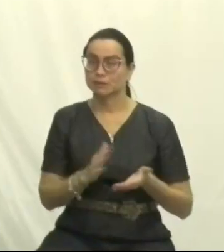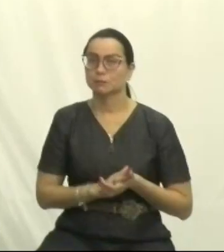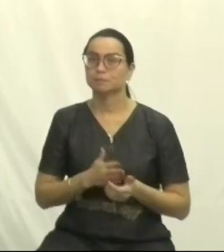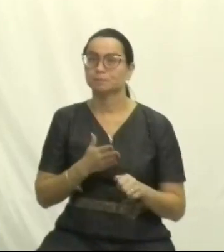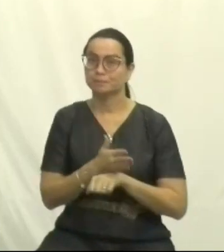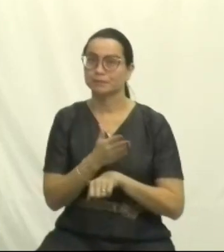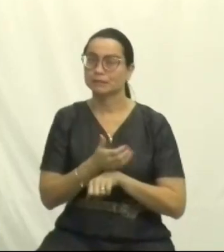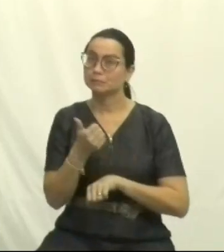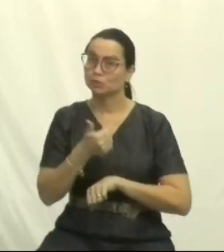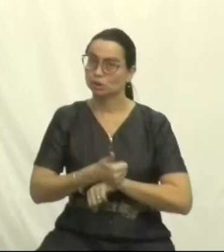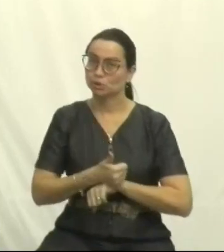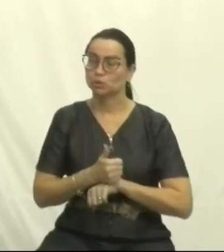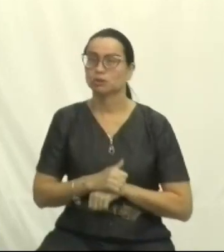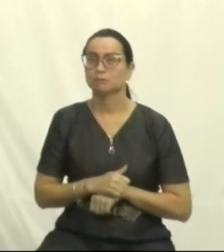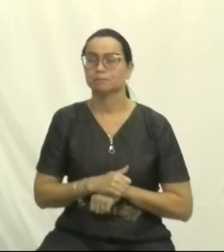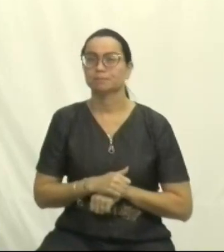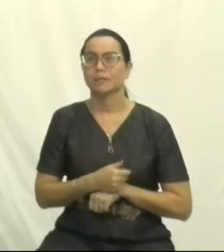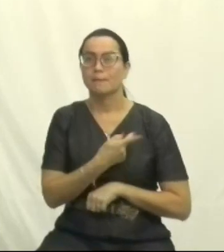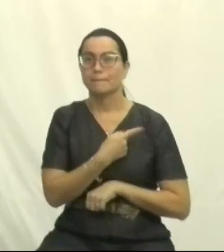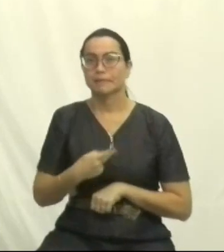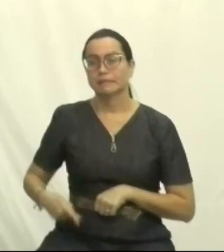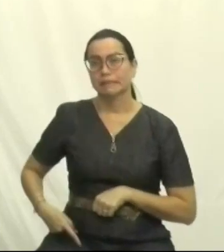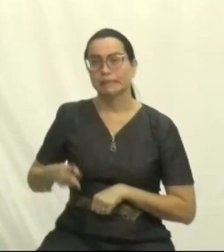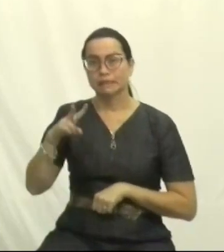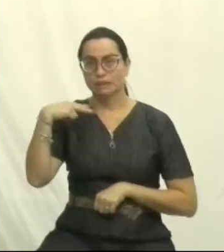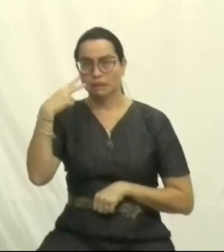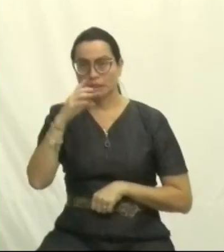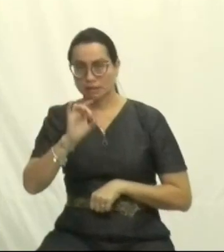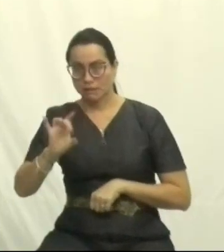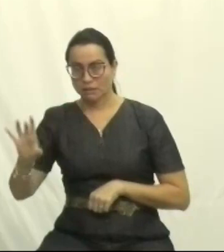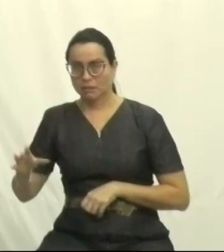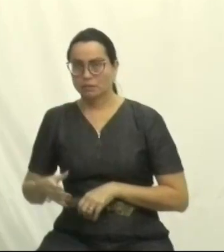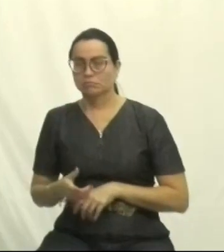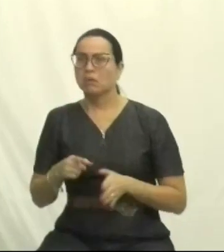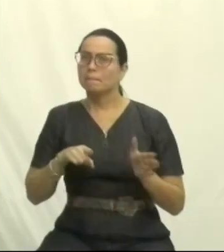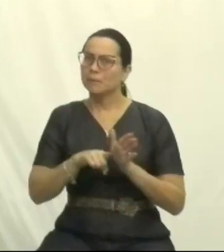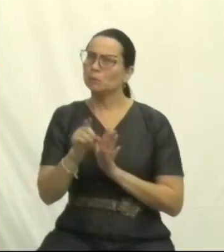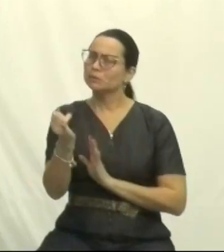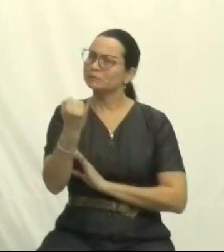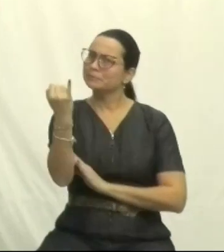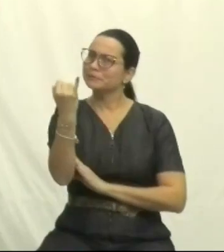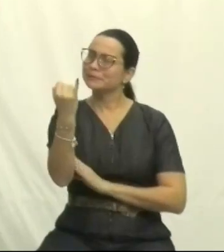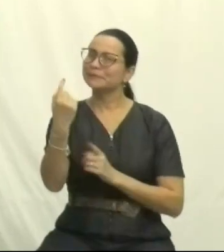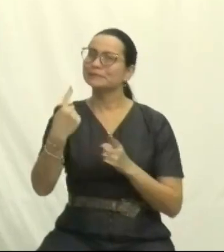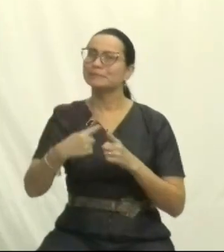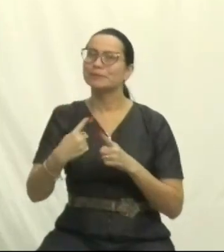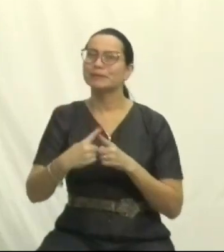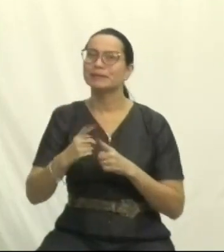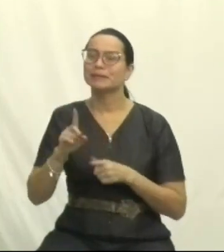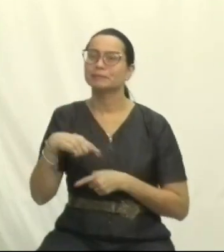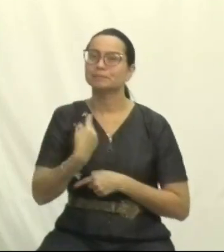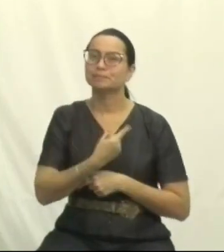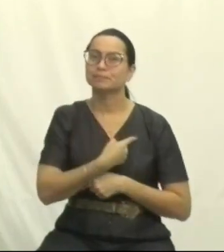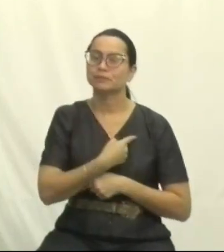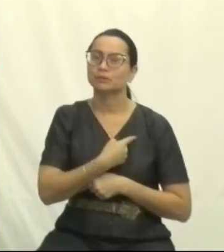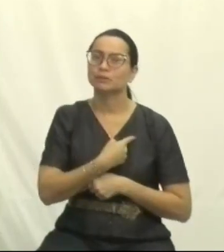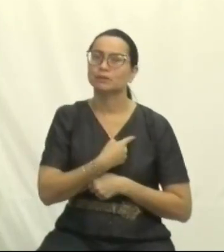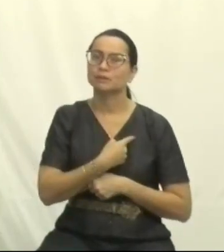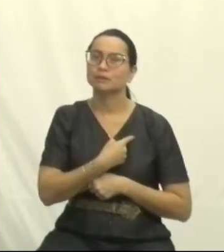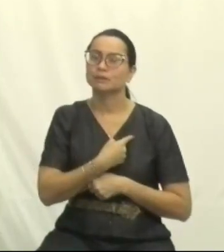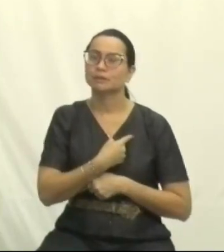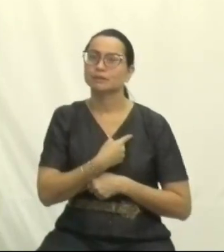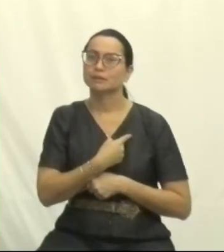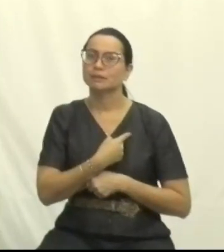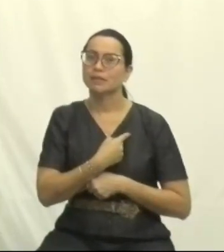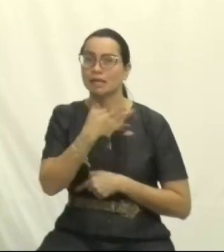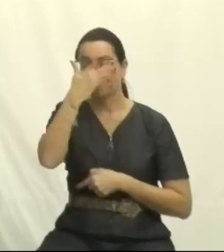boa tarde, vereadora. Uma pergunta bastante importante, né? Até porque a gente seguidamente recebe pessoas, inclusive no quartel,